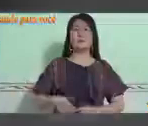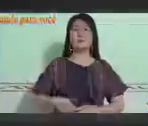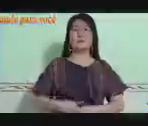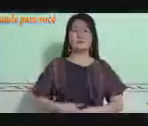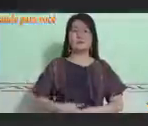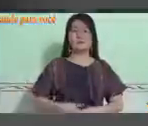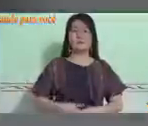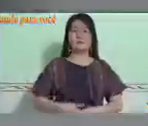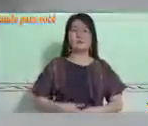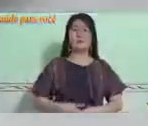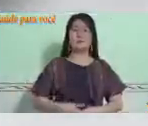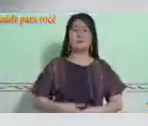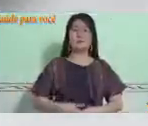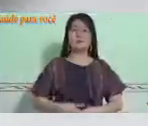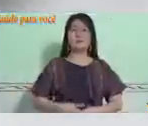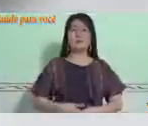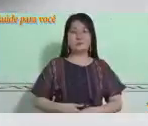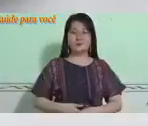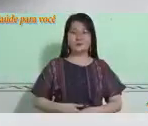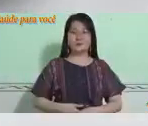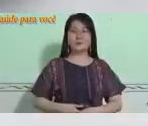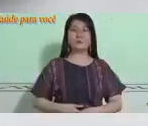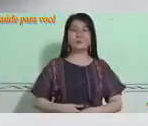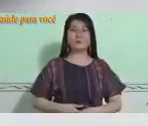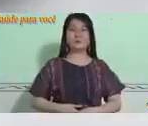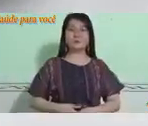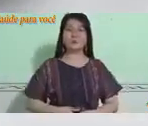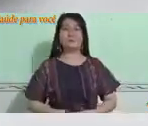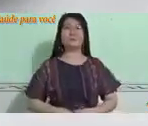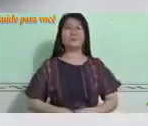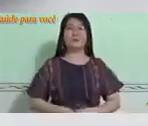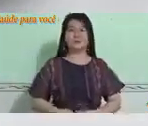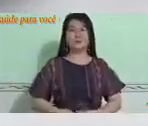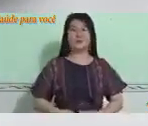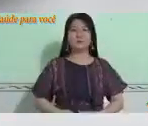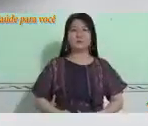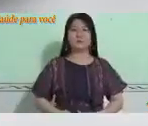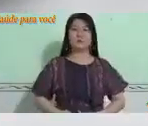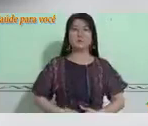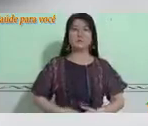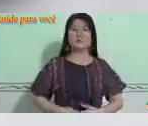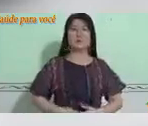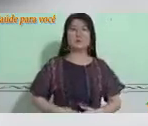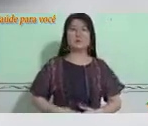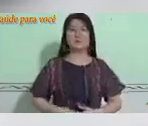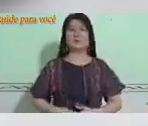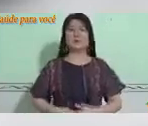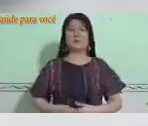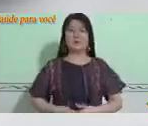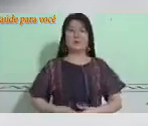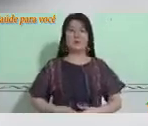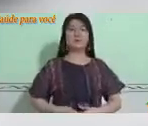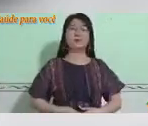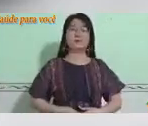após retirar a tireoide, não é possível iniciar a tomada dos hormônios tireoidianos, vírgula,